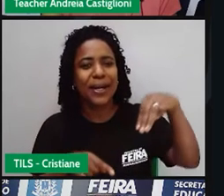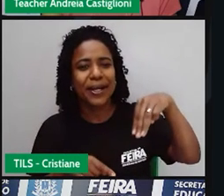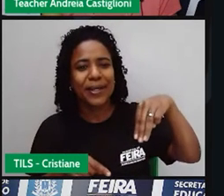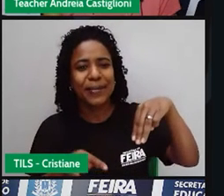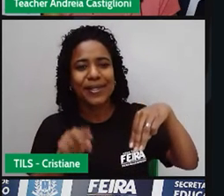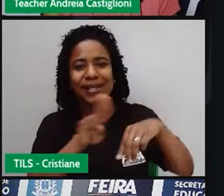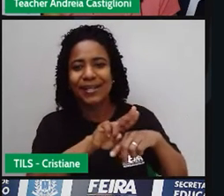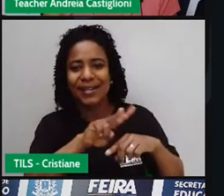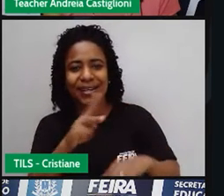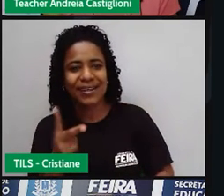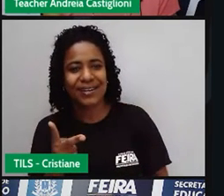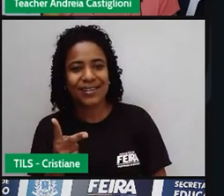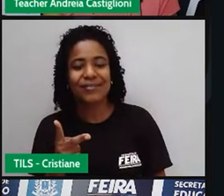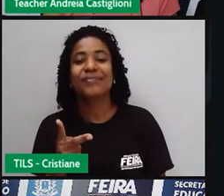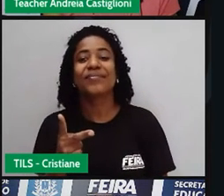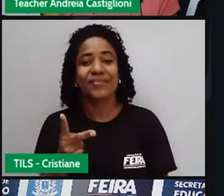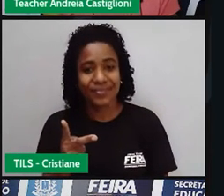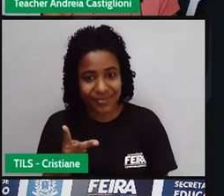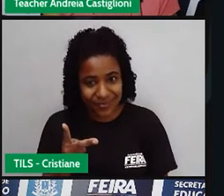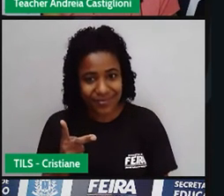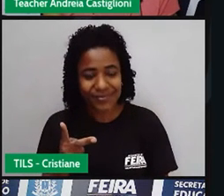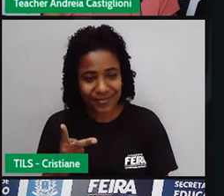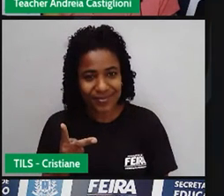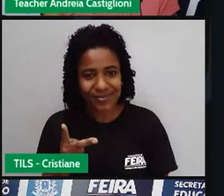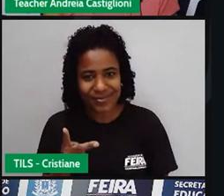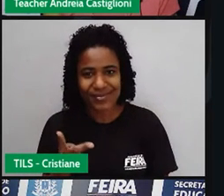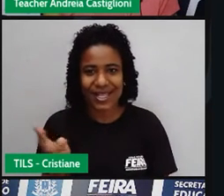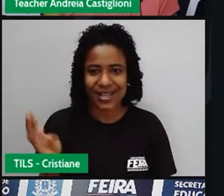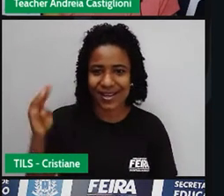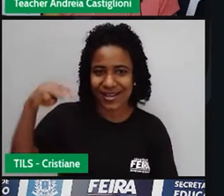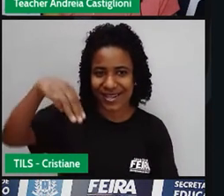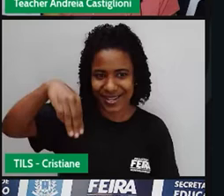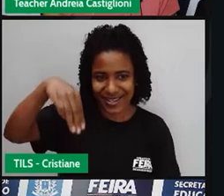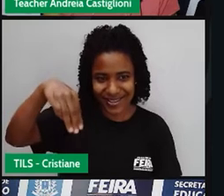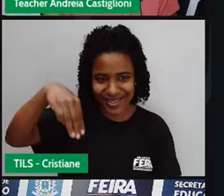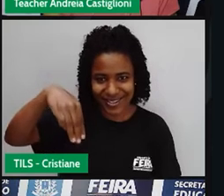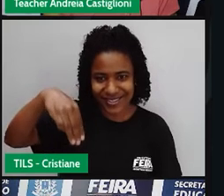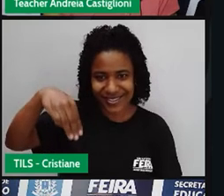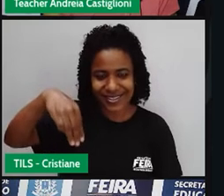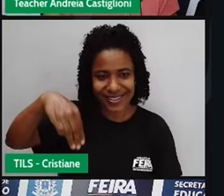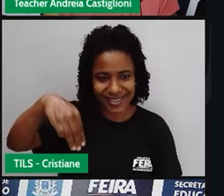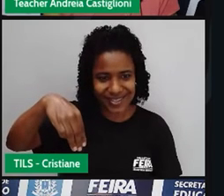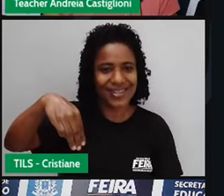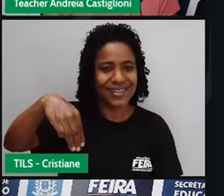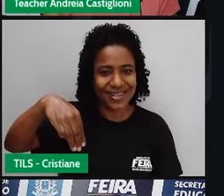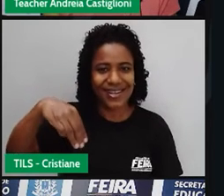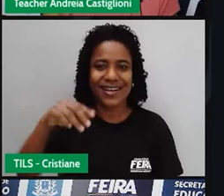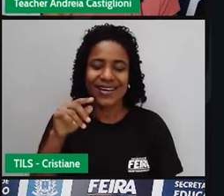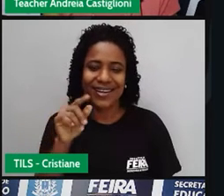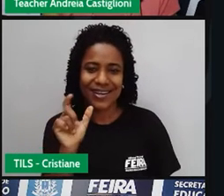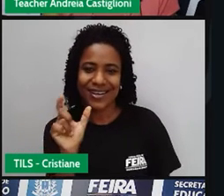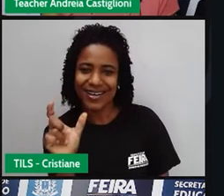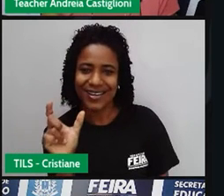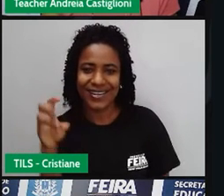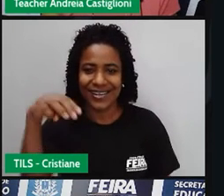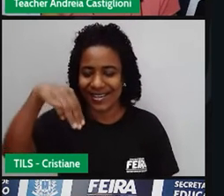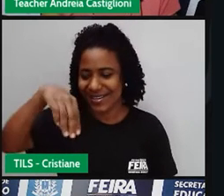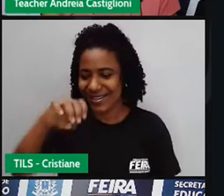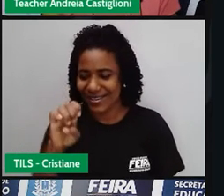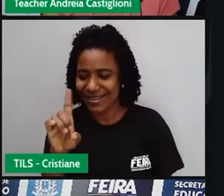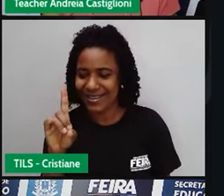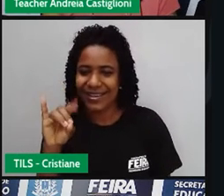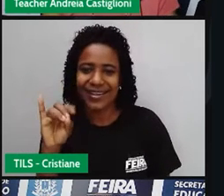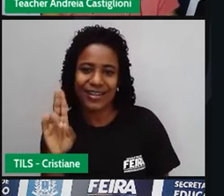M11 médio tem uma palavra bem parecida com a nossa língua portuguesa Miriam E aí é o